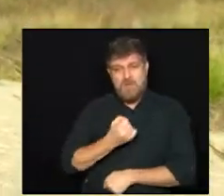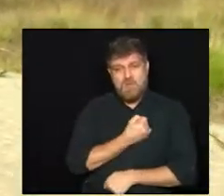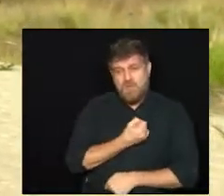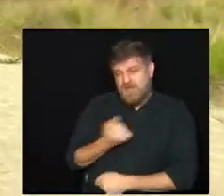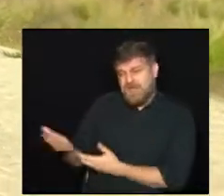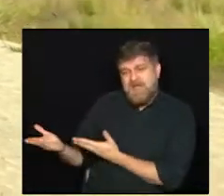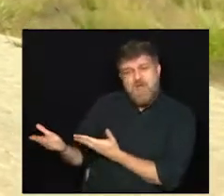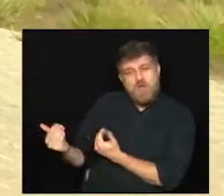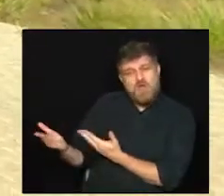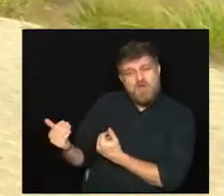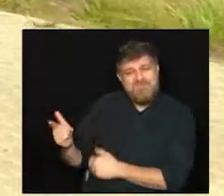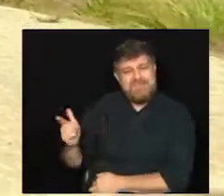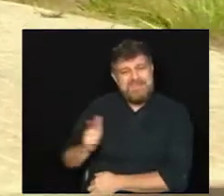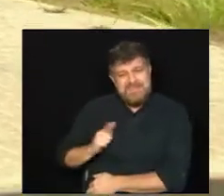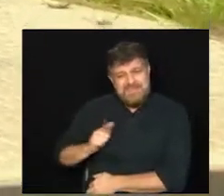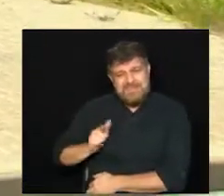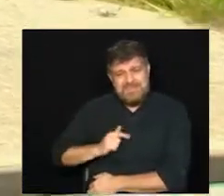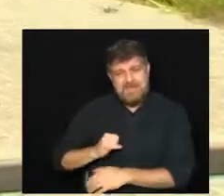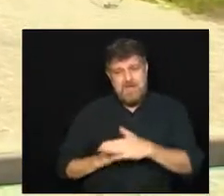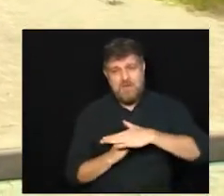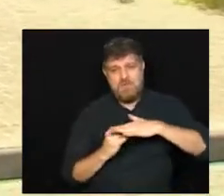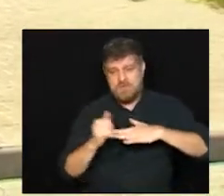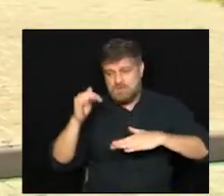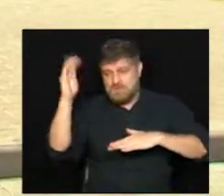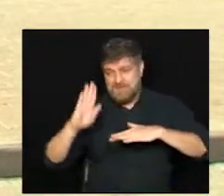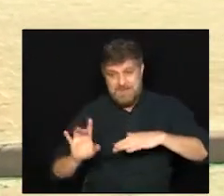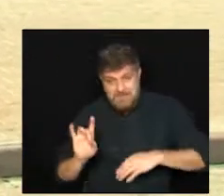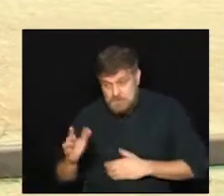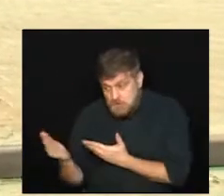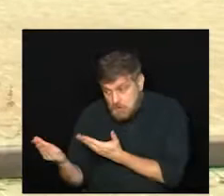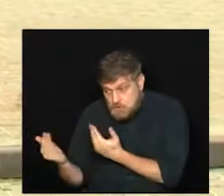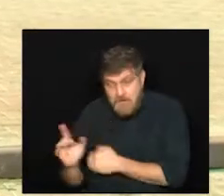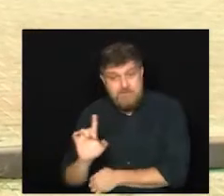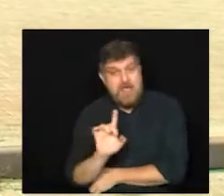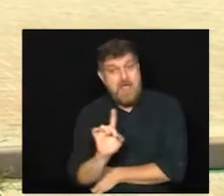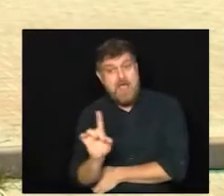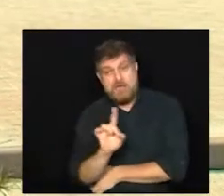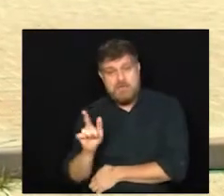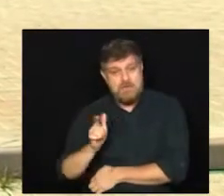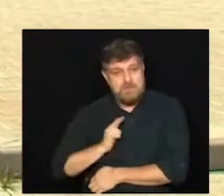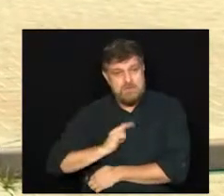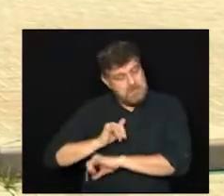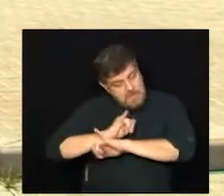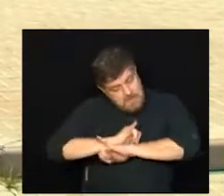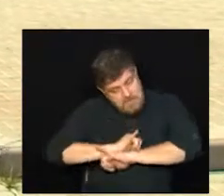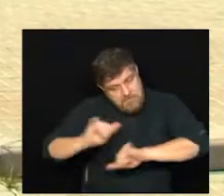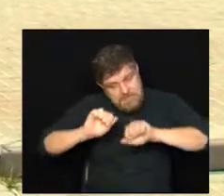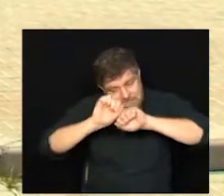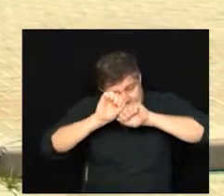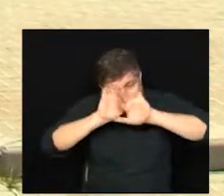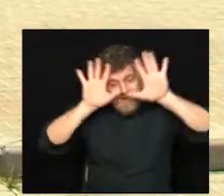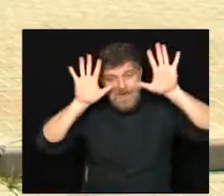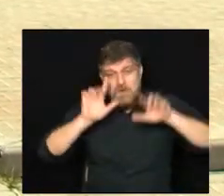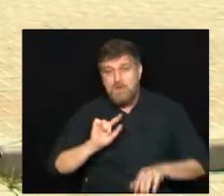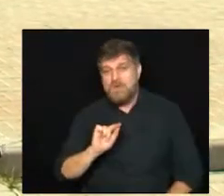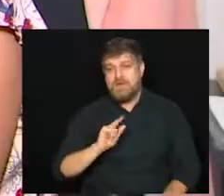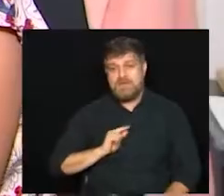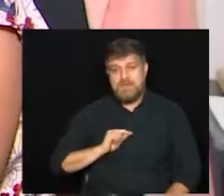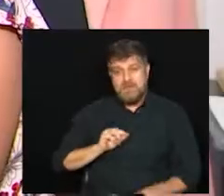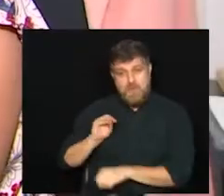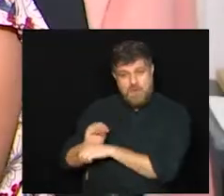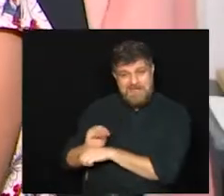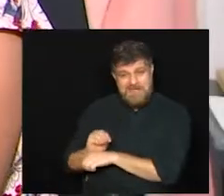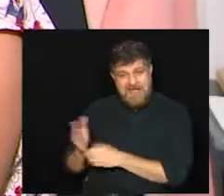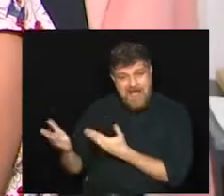tem um número aí... E o Instituto Federal não atende só jovens, né? Então, a gente precisa deixar bem explicado isso. Não atende só